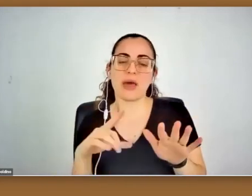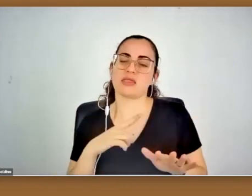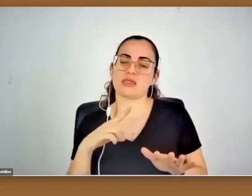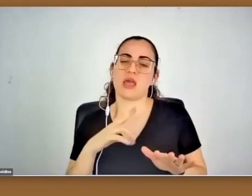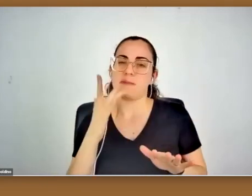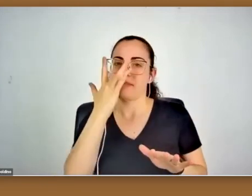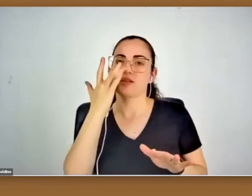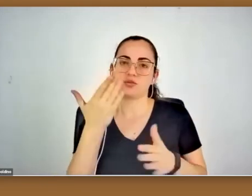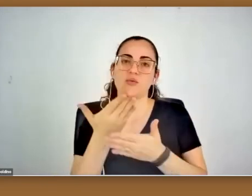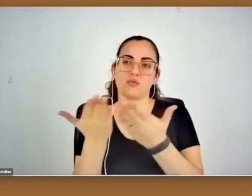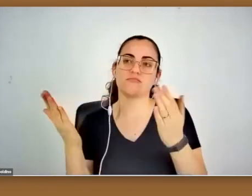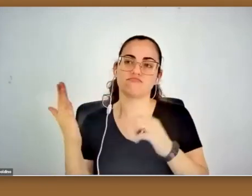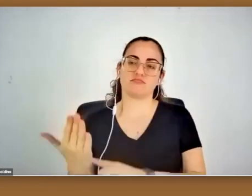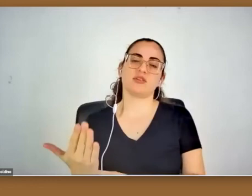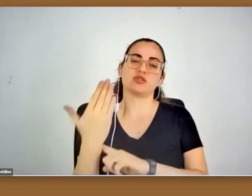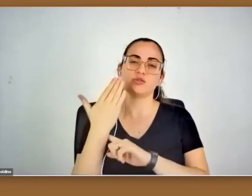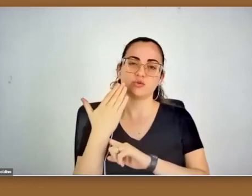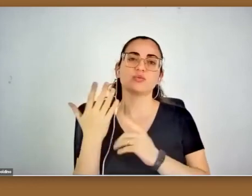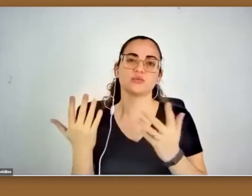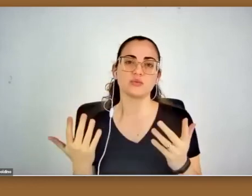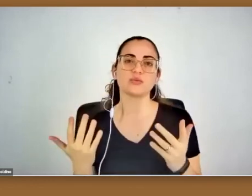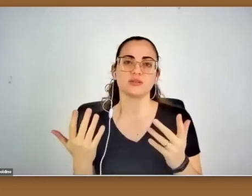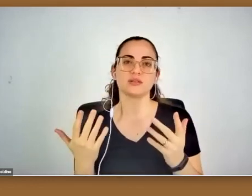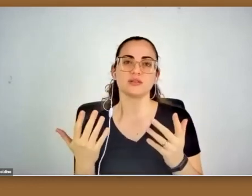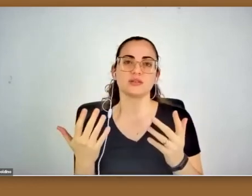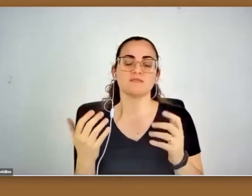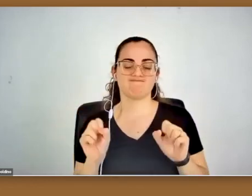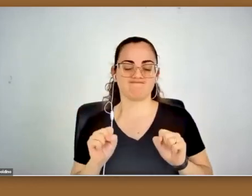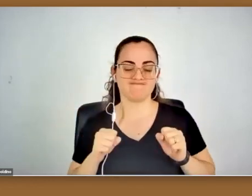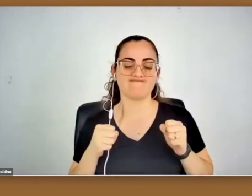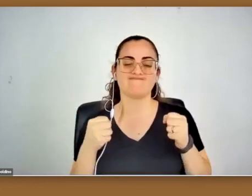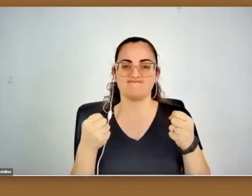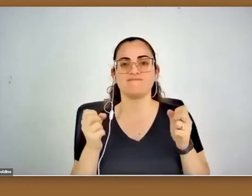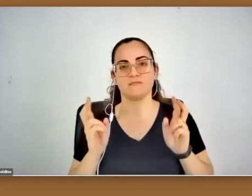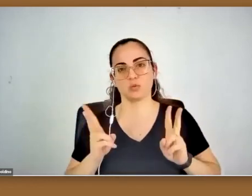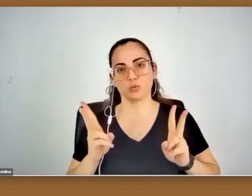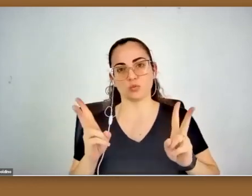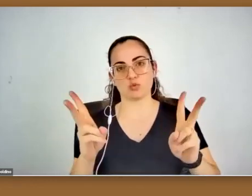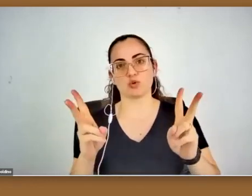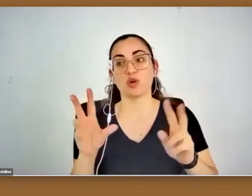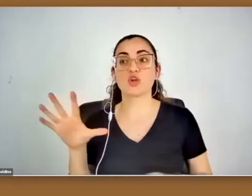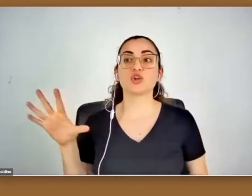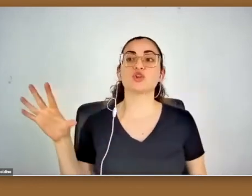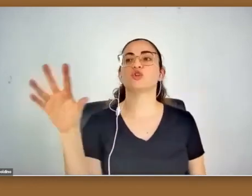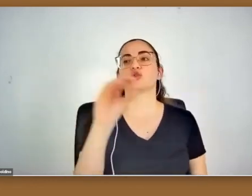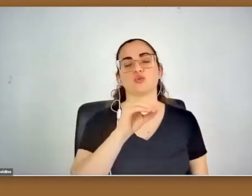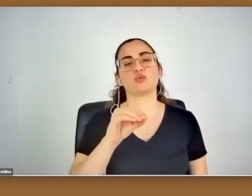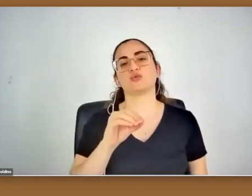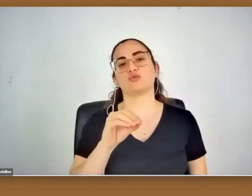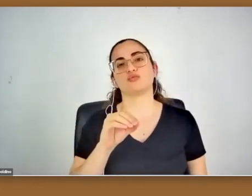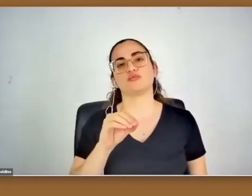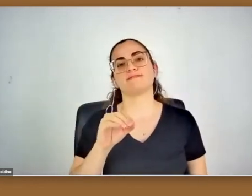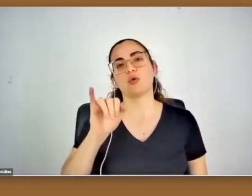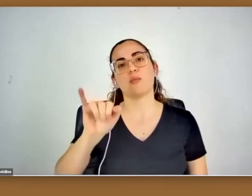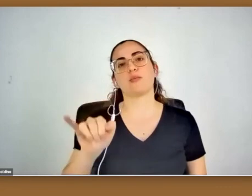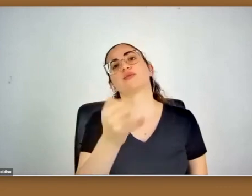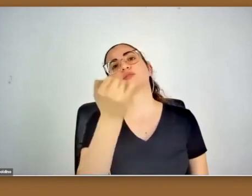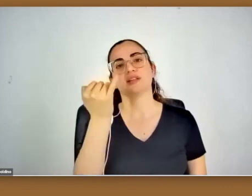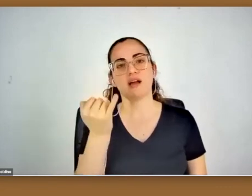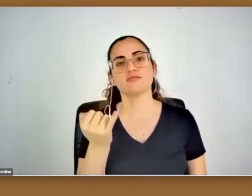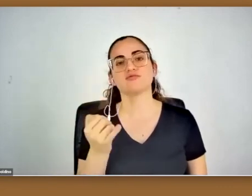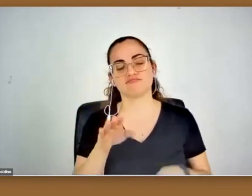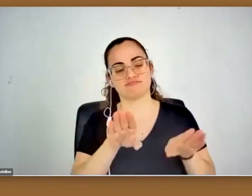muito boas que ajudam, né? E a gente tem que lutar cada vez mais para que todos tenham oportunidades, né,